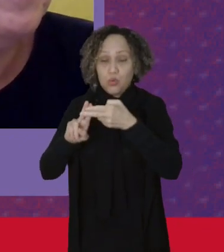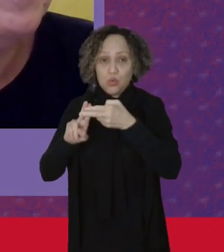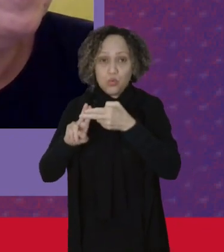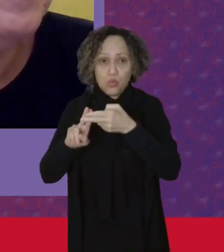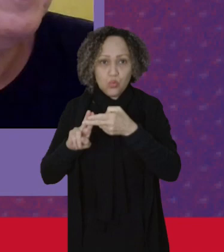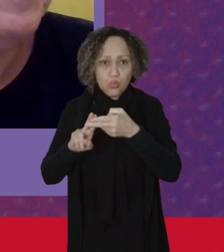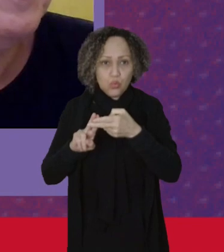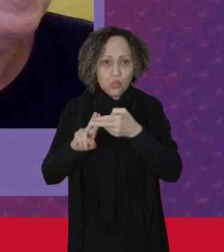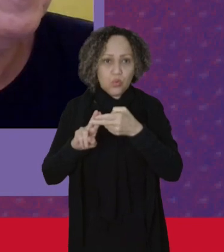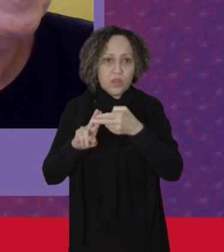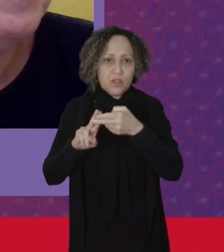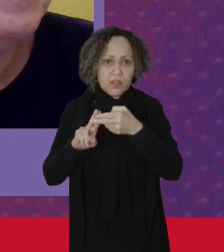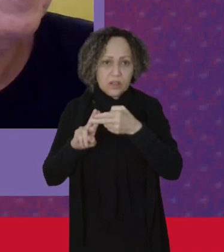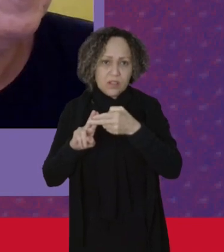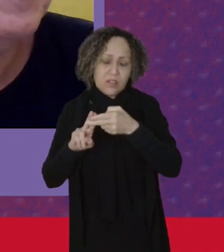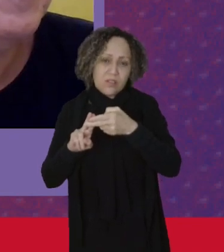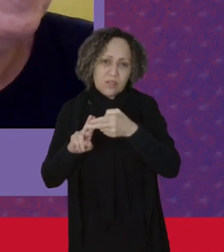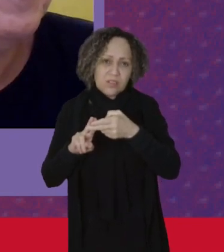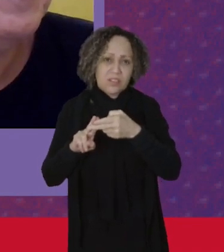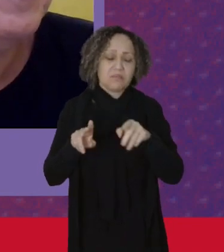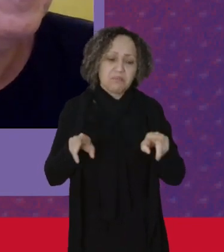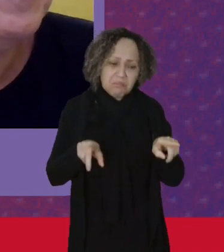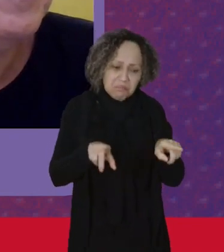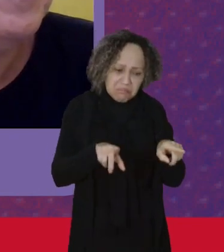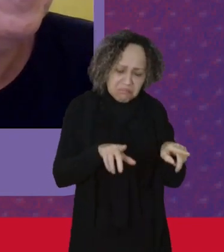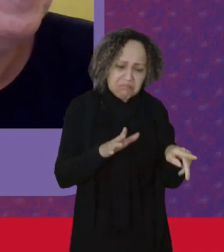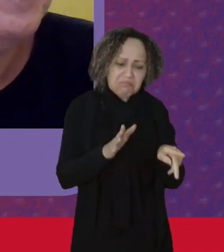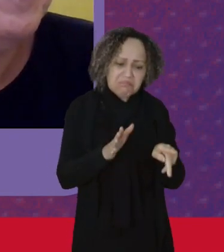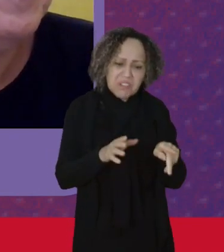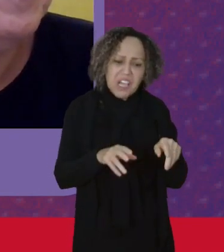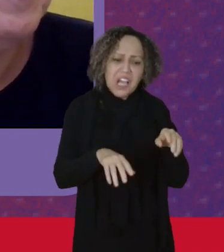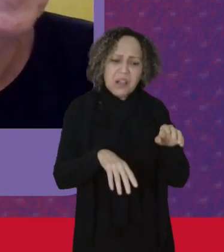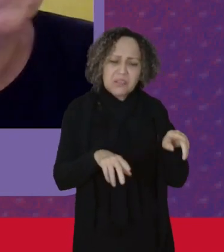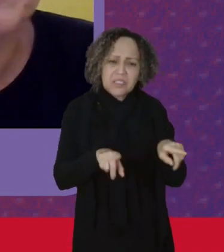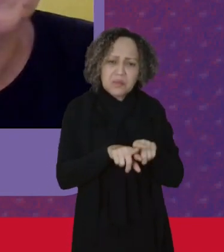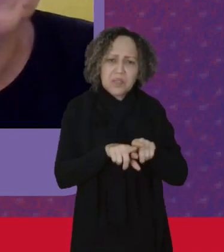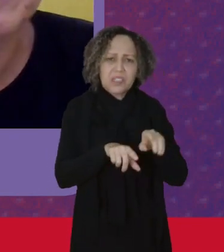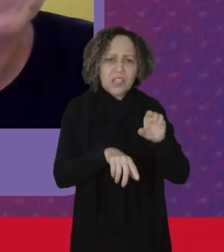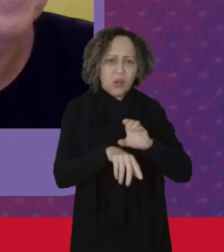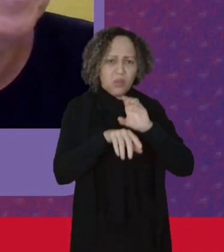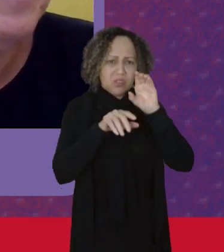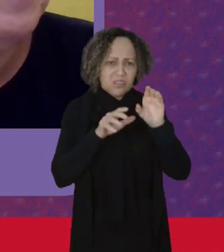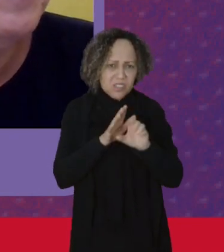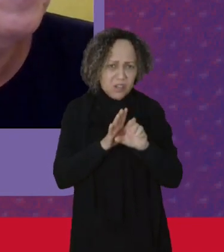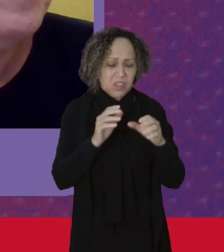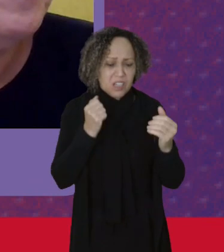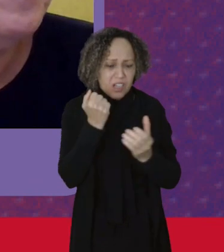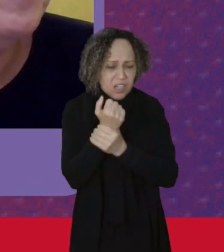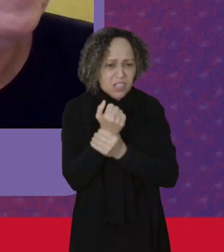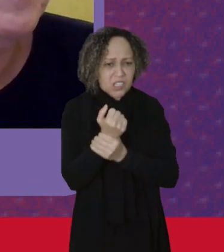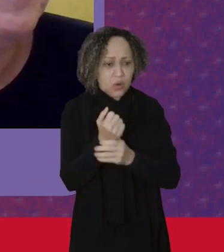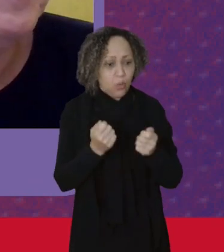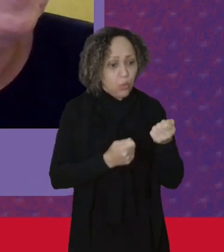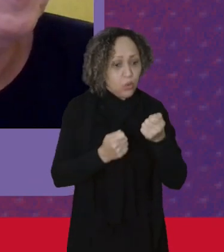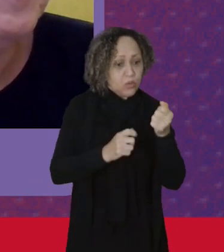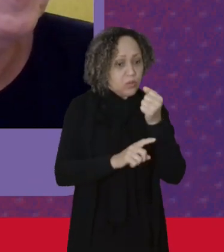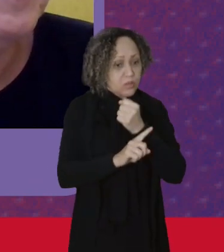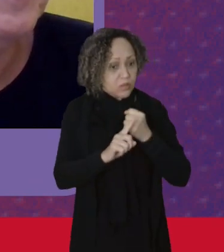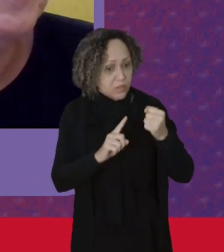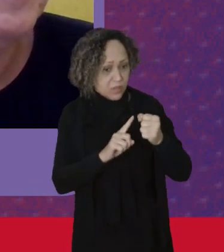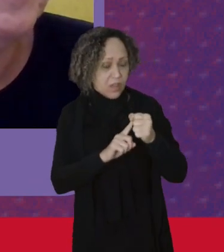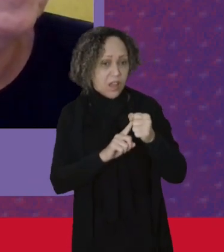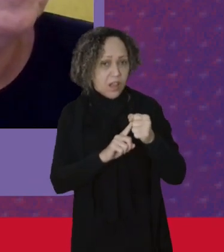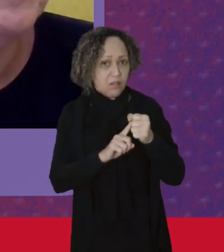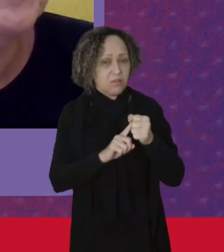lá de 90, a própria Constituição que garante, né, o controle social, a participação social, em 2013